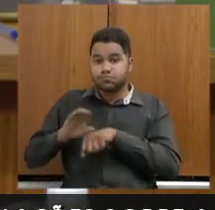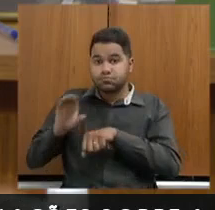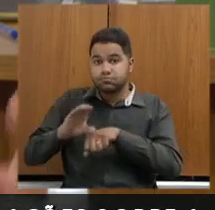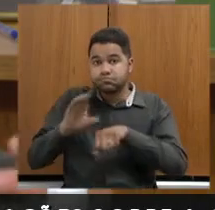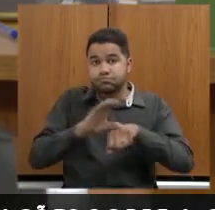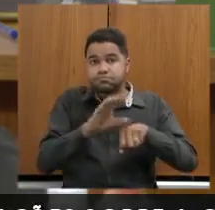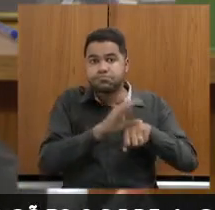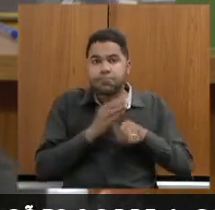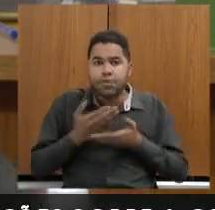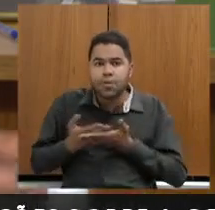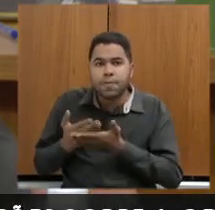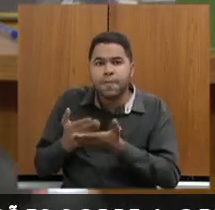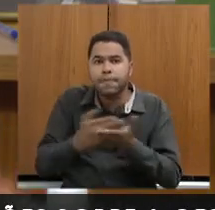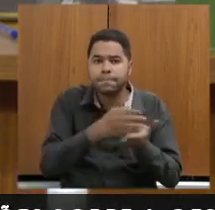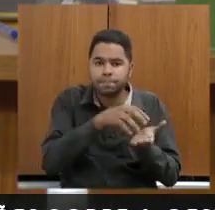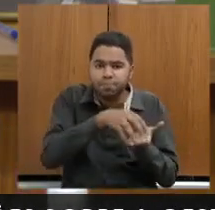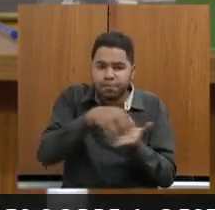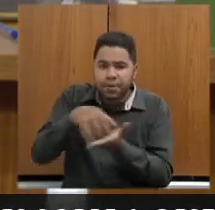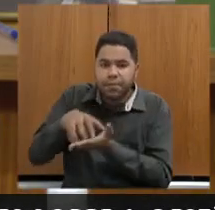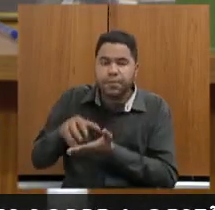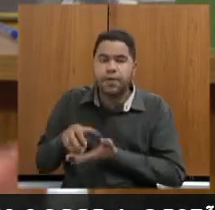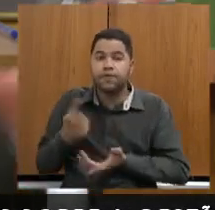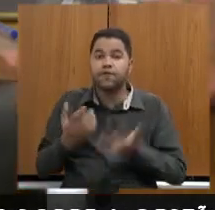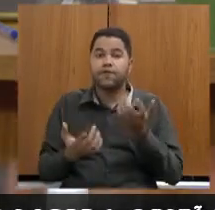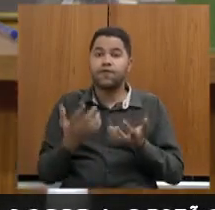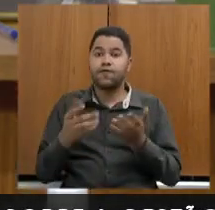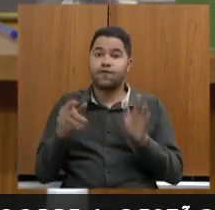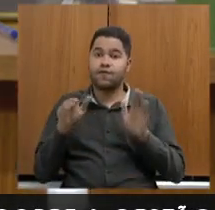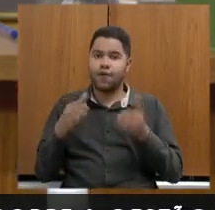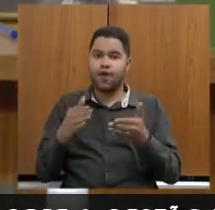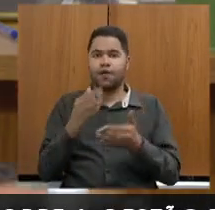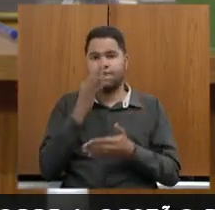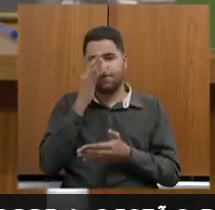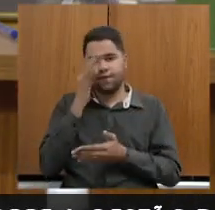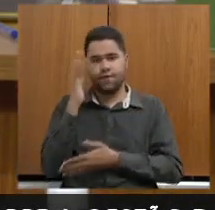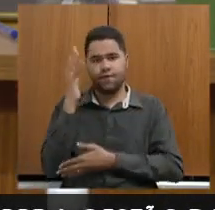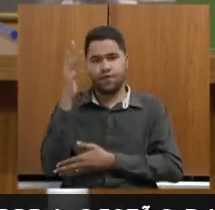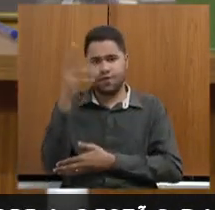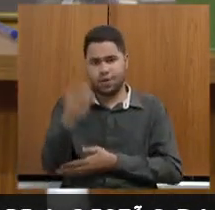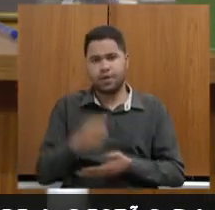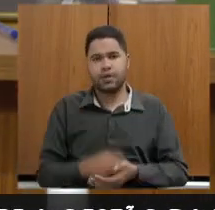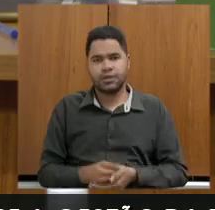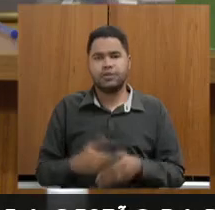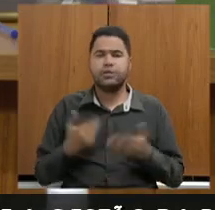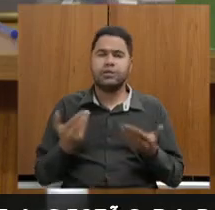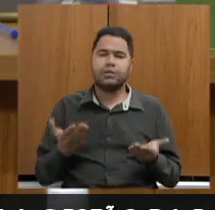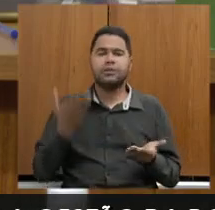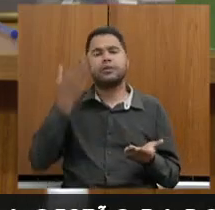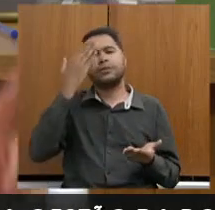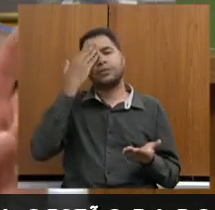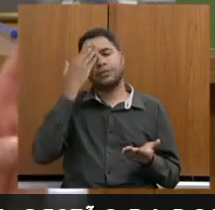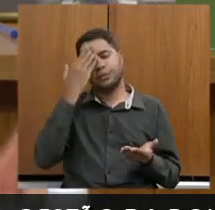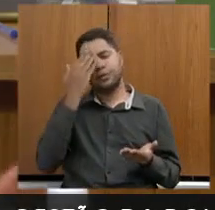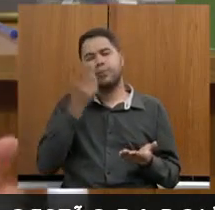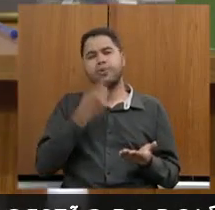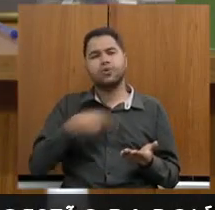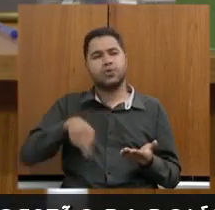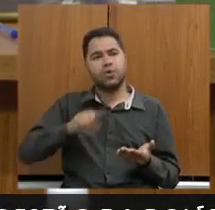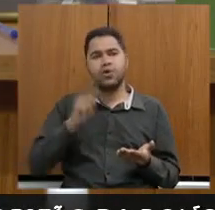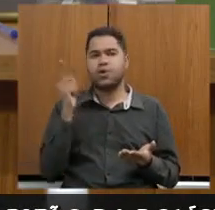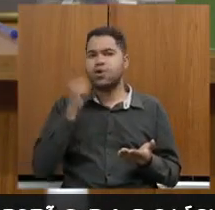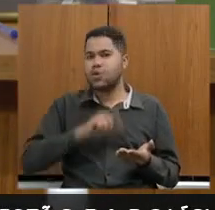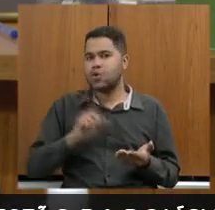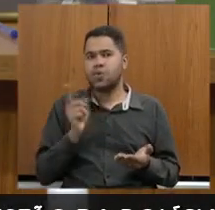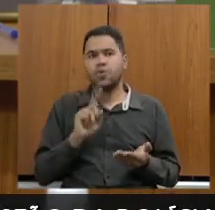emergência ambiental com os núcleos de e Florestal para isso é lógico que a gente Em alguns momentos não